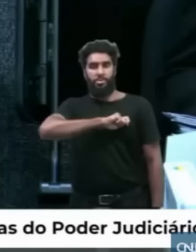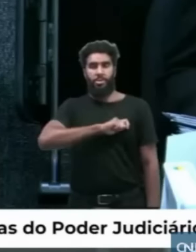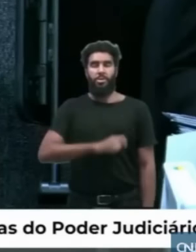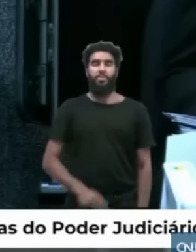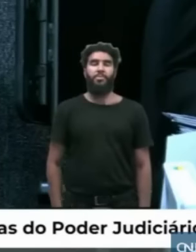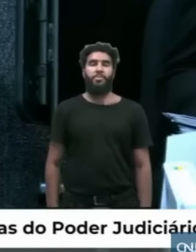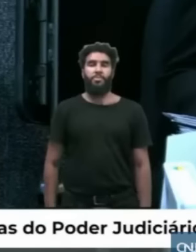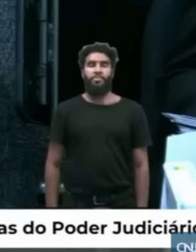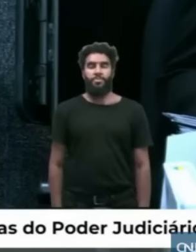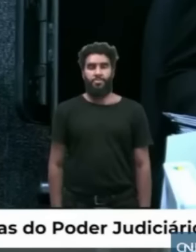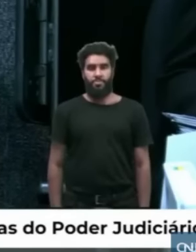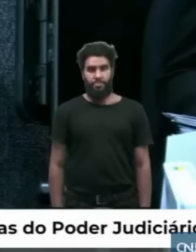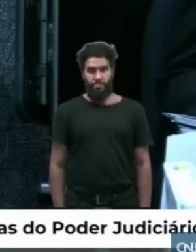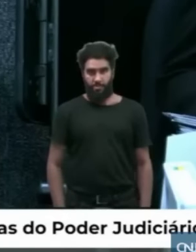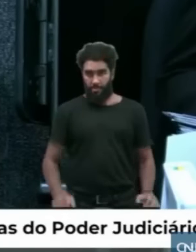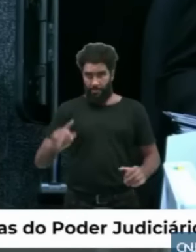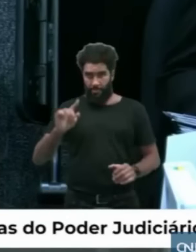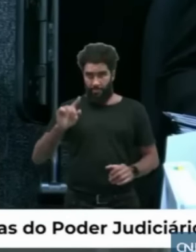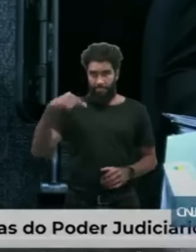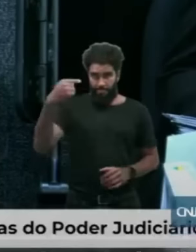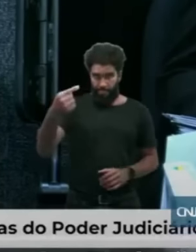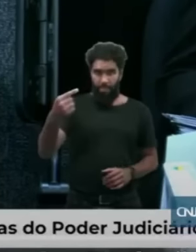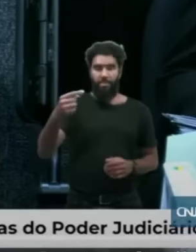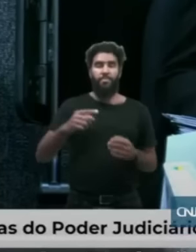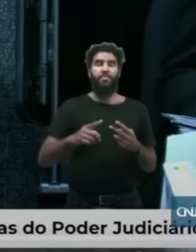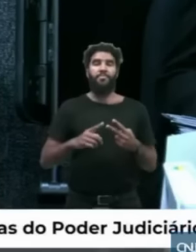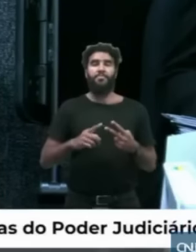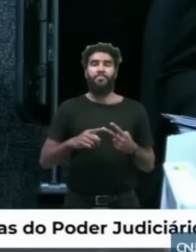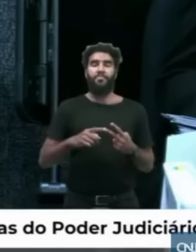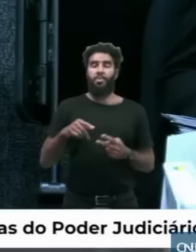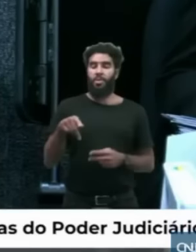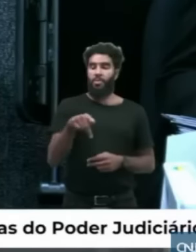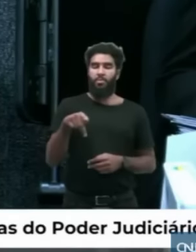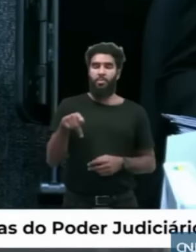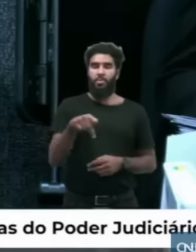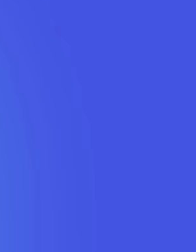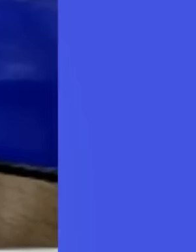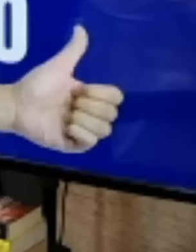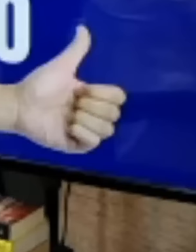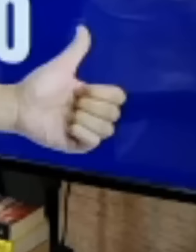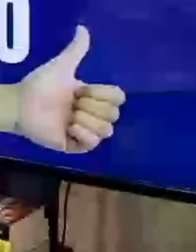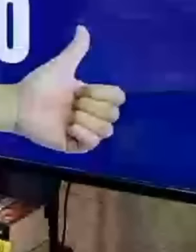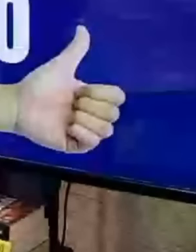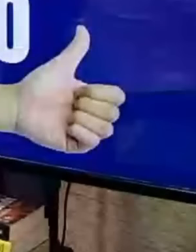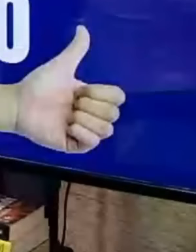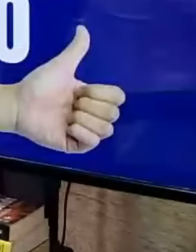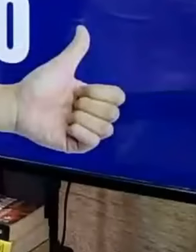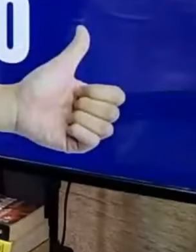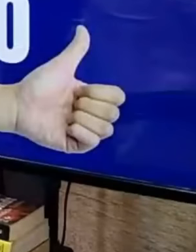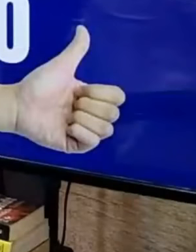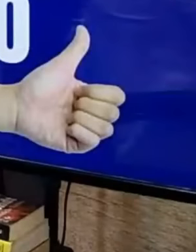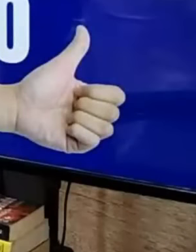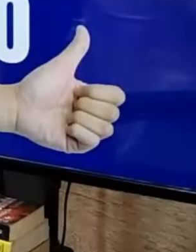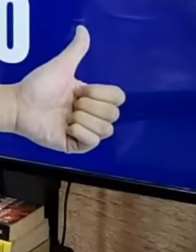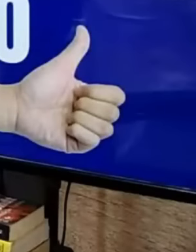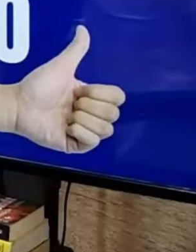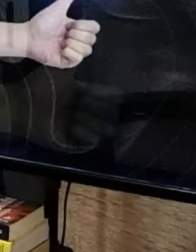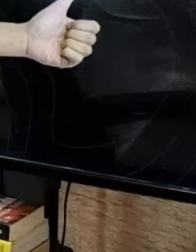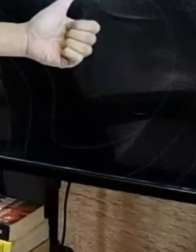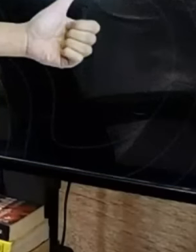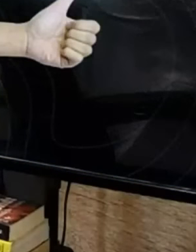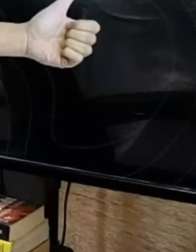Espanha na sequência falará o professor Washington Rocha essa parte aqui não eu quero essa